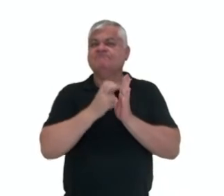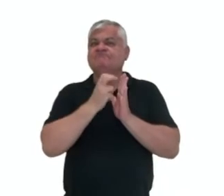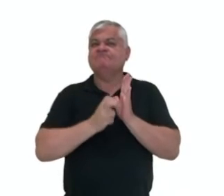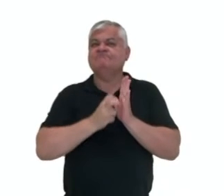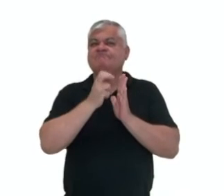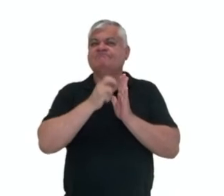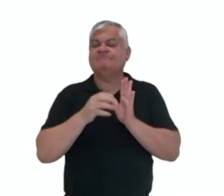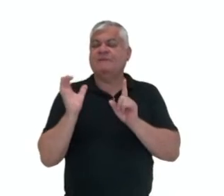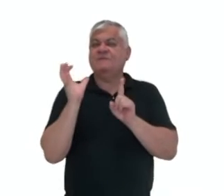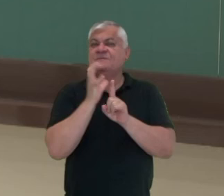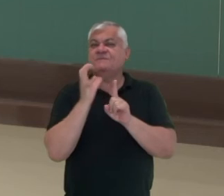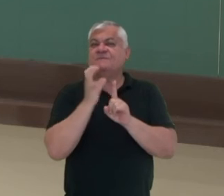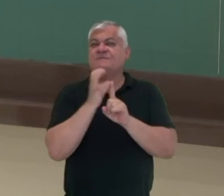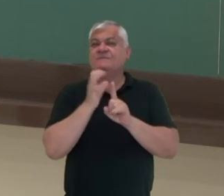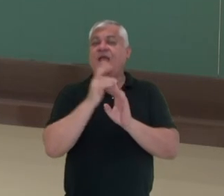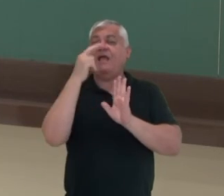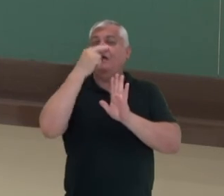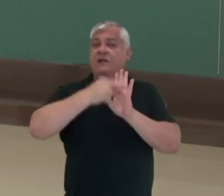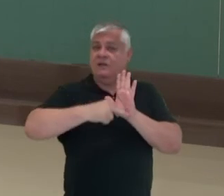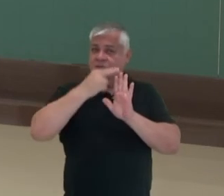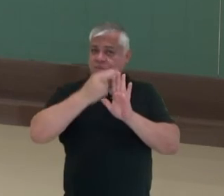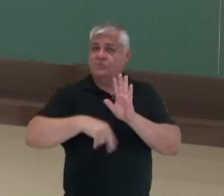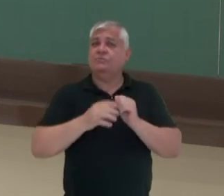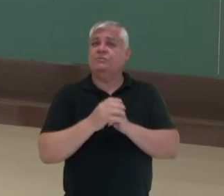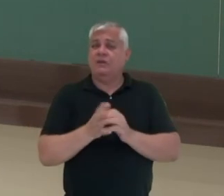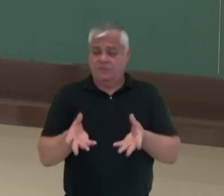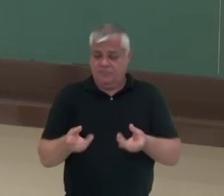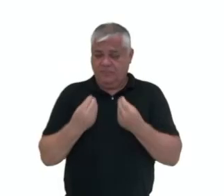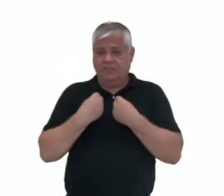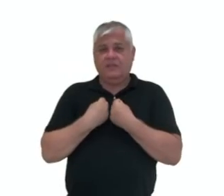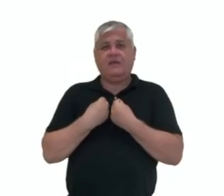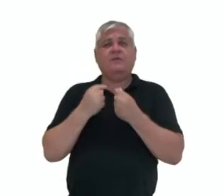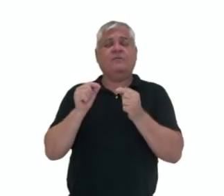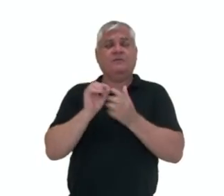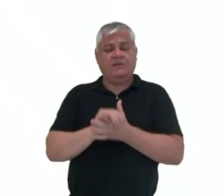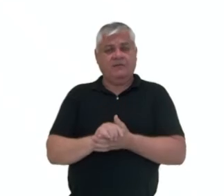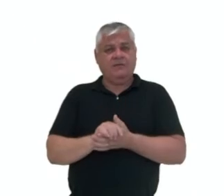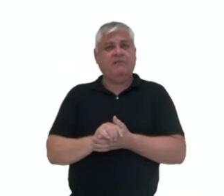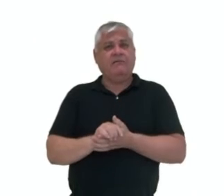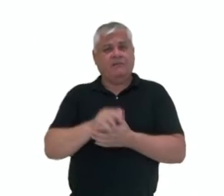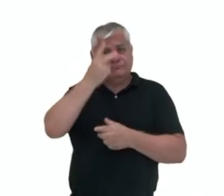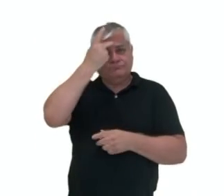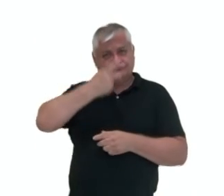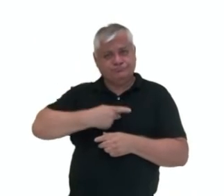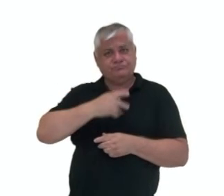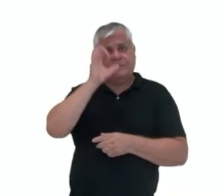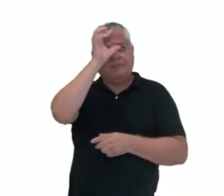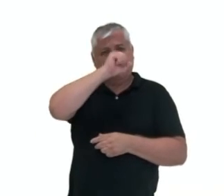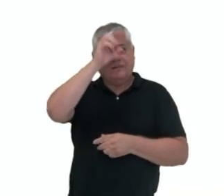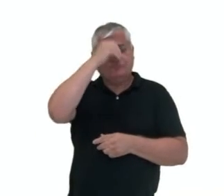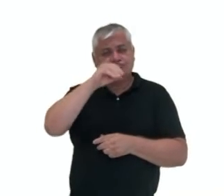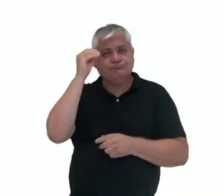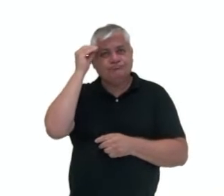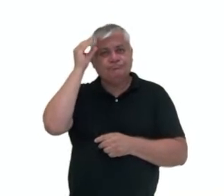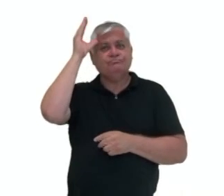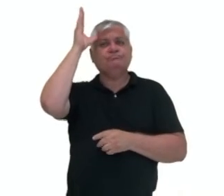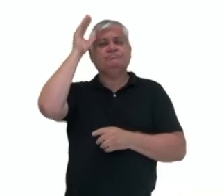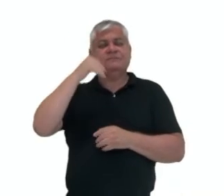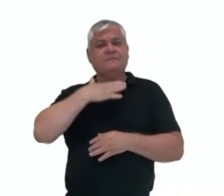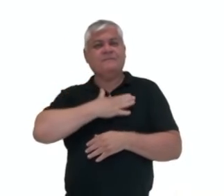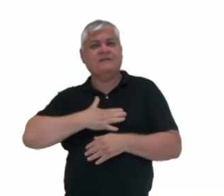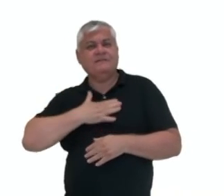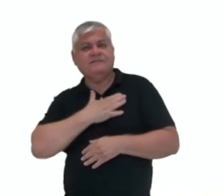sua leitura podem trazer para você também o quê? Ganhos individuais, do divertimento,